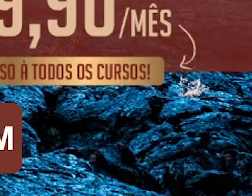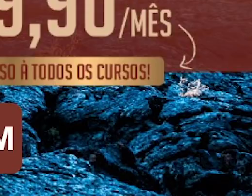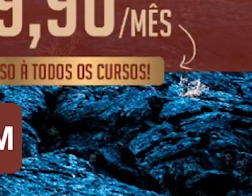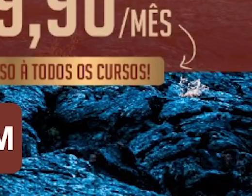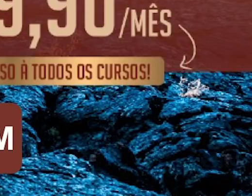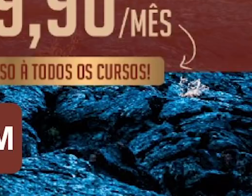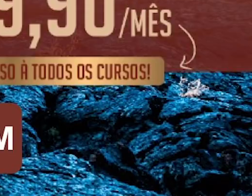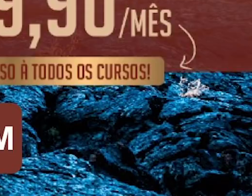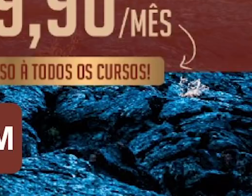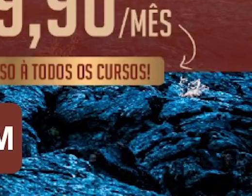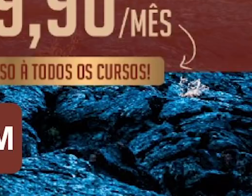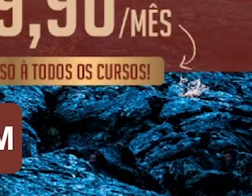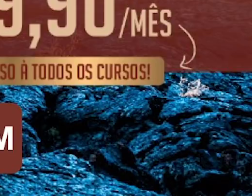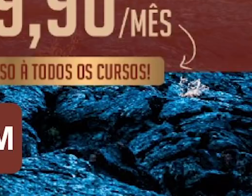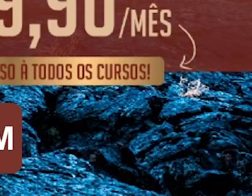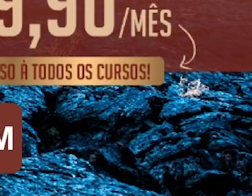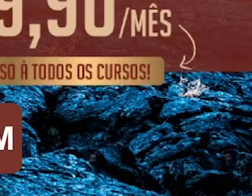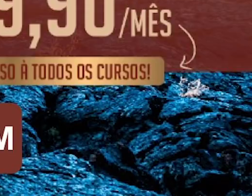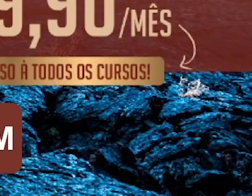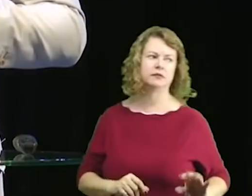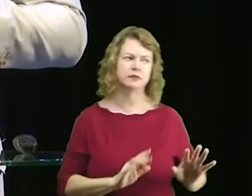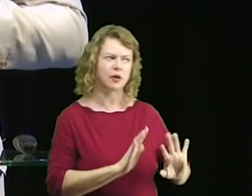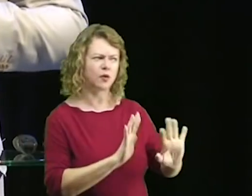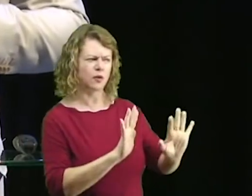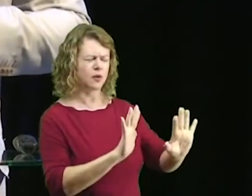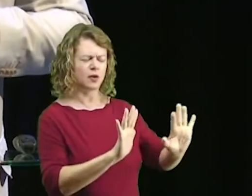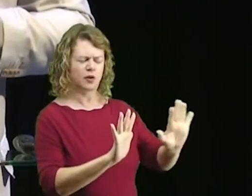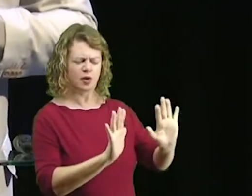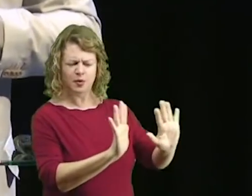não. Não precisa orar não.